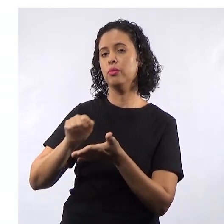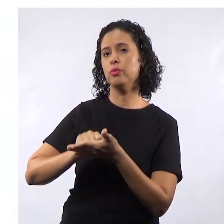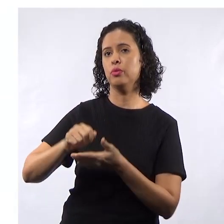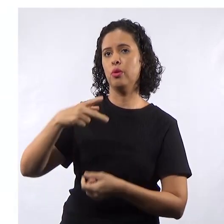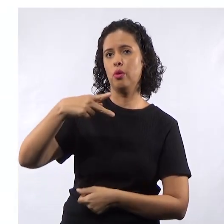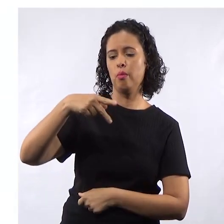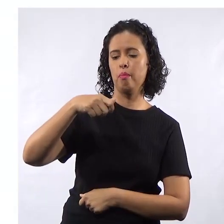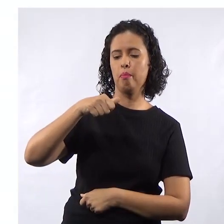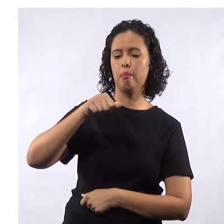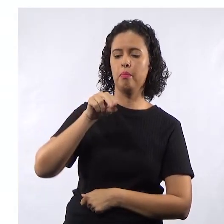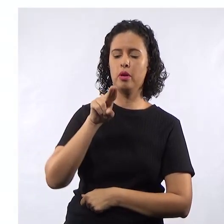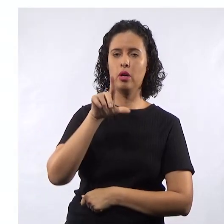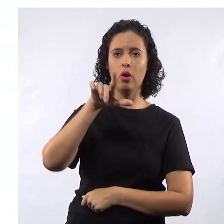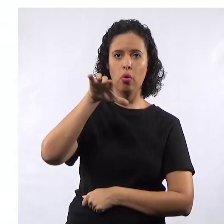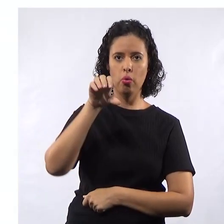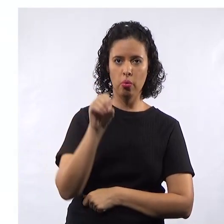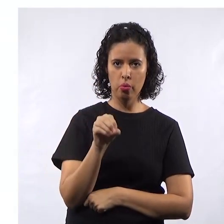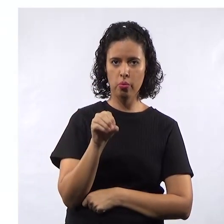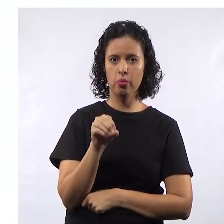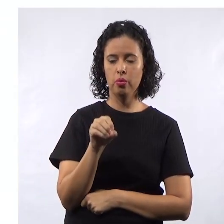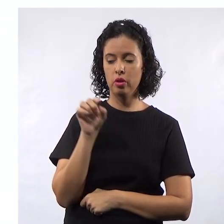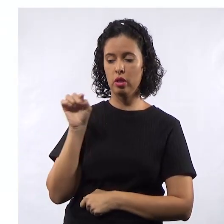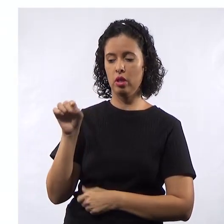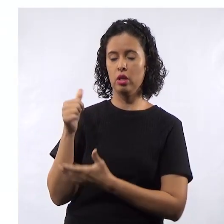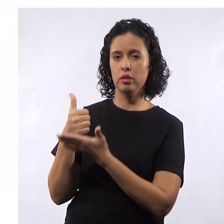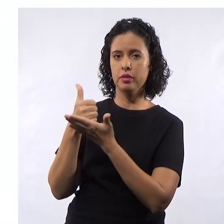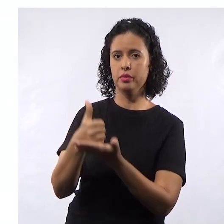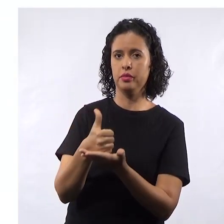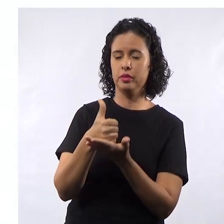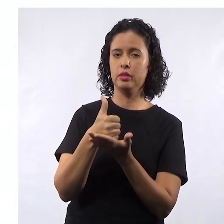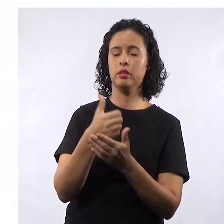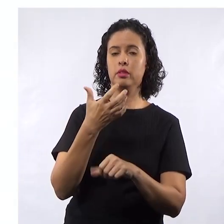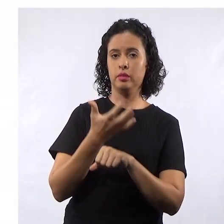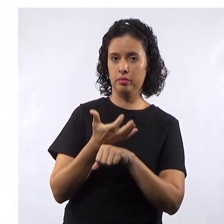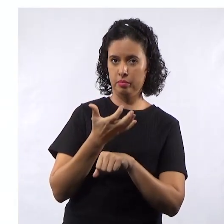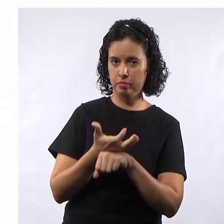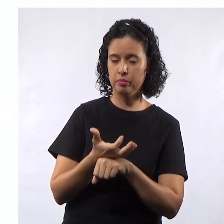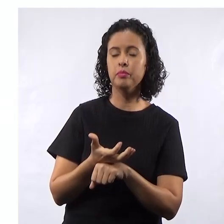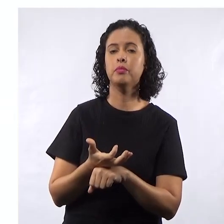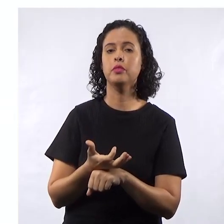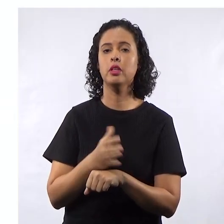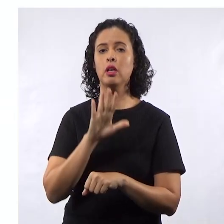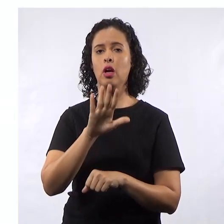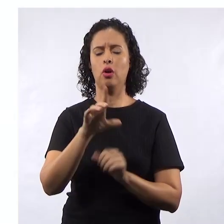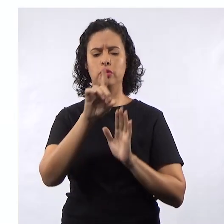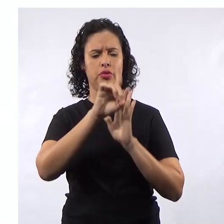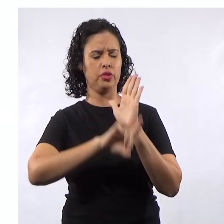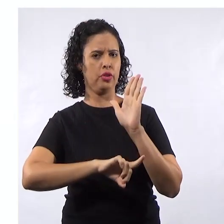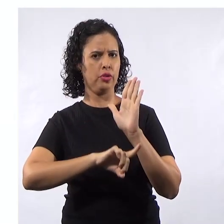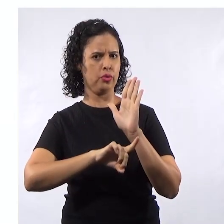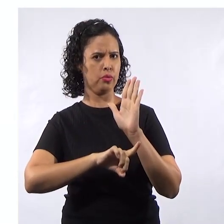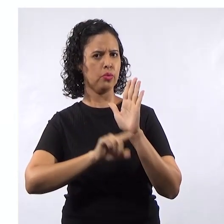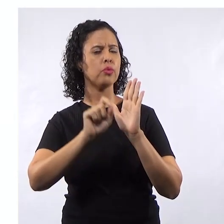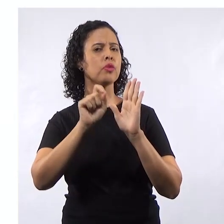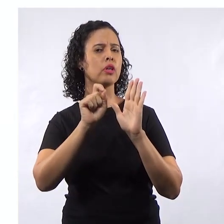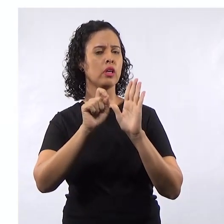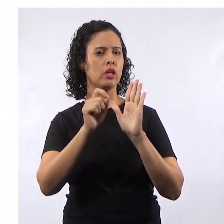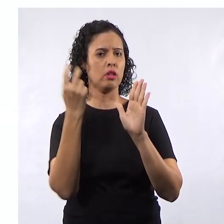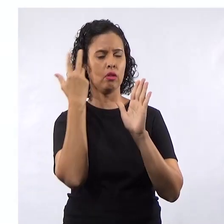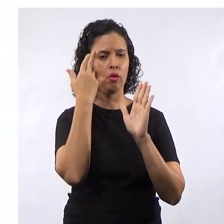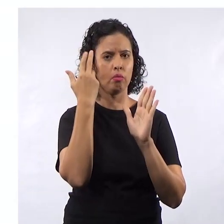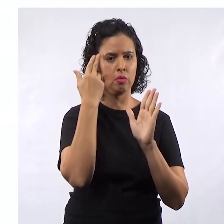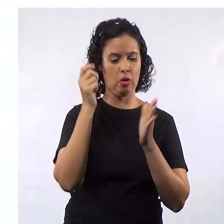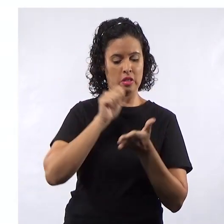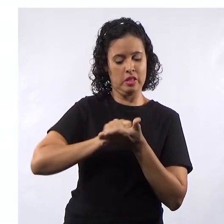Paulo Nader, que é o autor escolhido para a gente conduzir aqui a disciplina, o direito natural não é escrito, né? Obviamente, ele